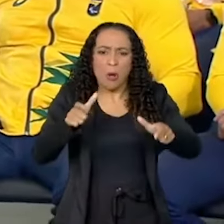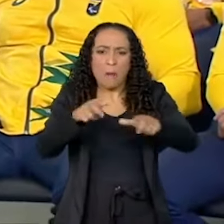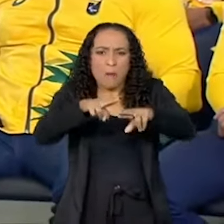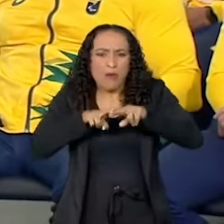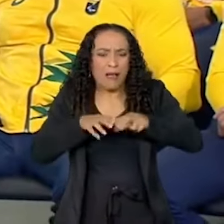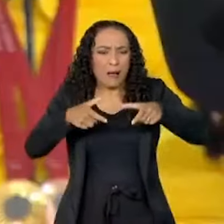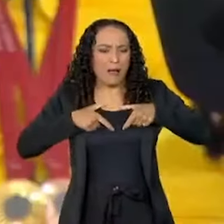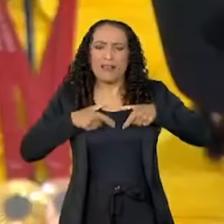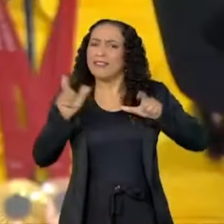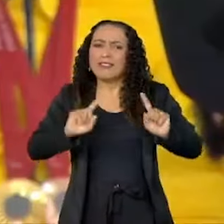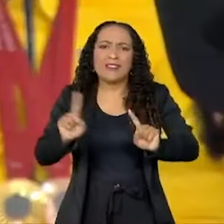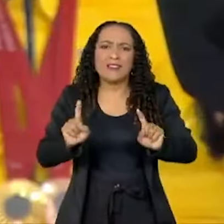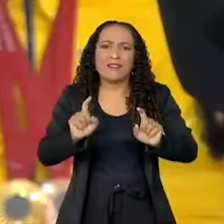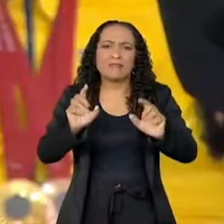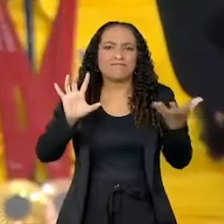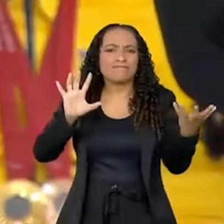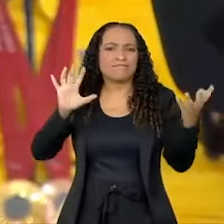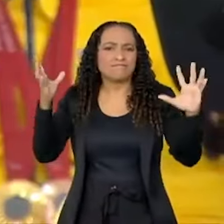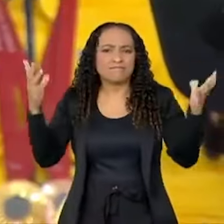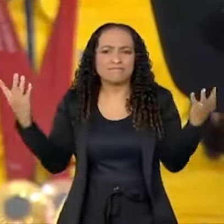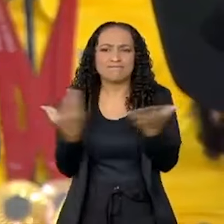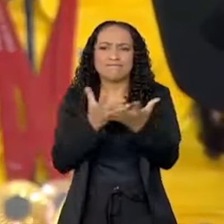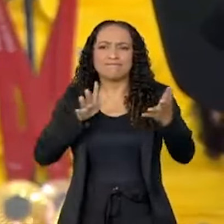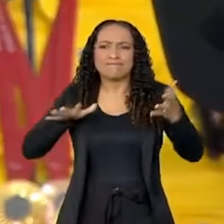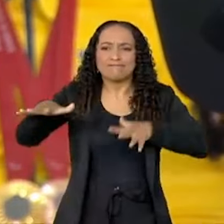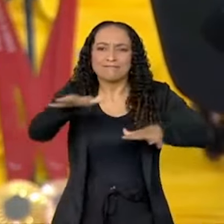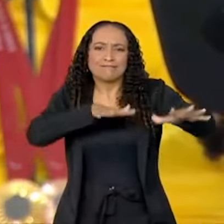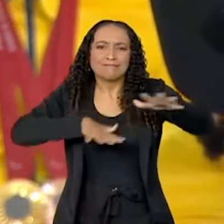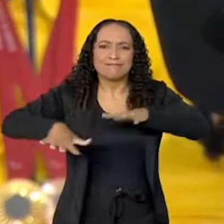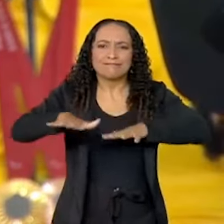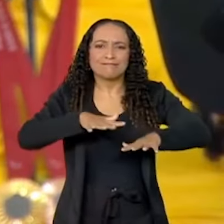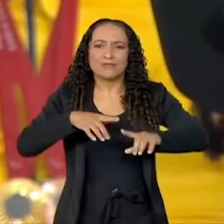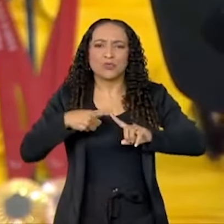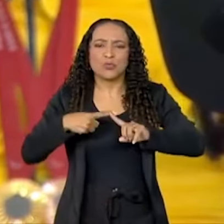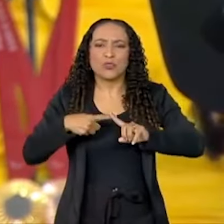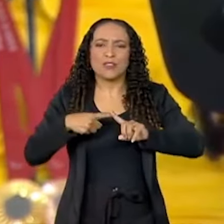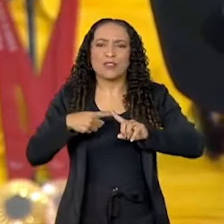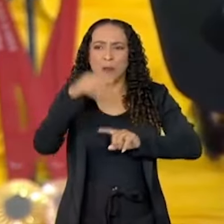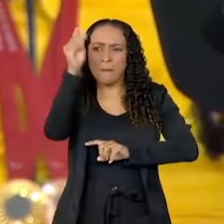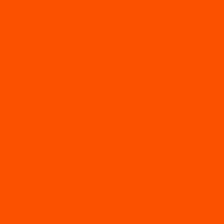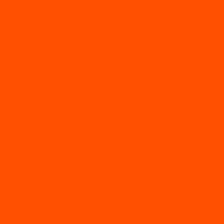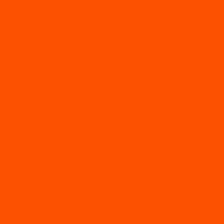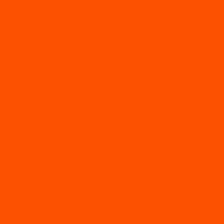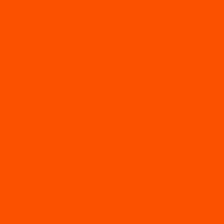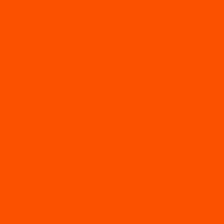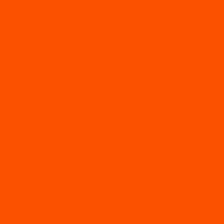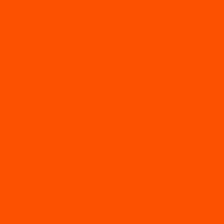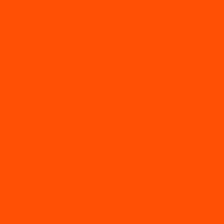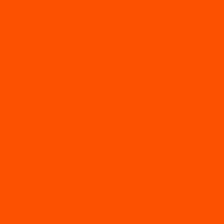mas pelo clima que foi criado em torno do que o Brasil poderia representar na França.